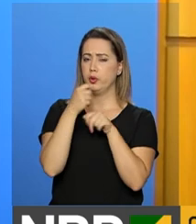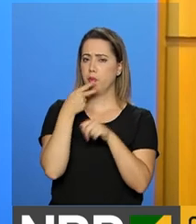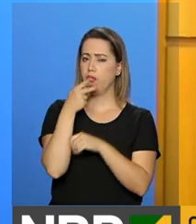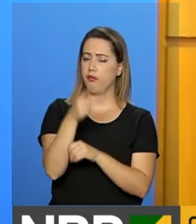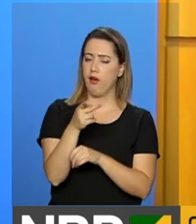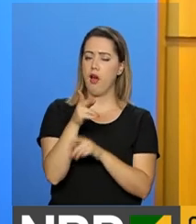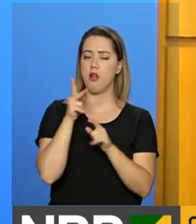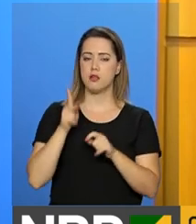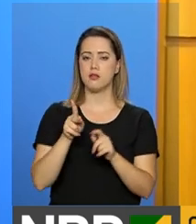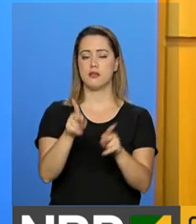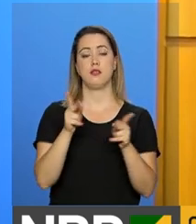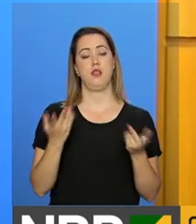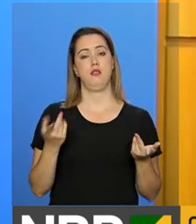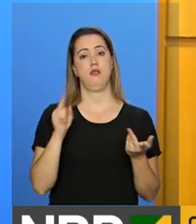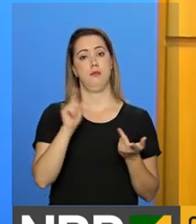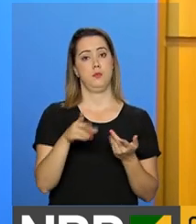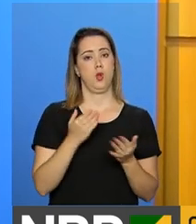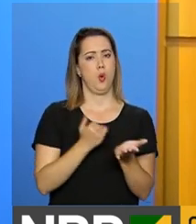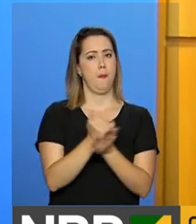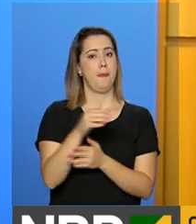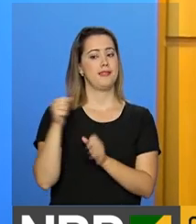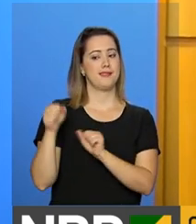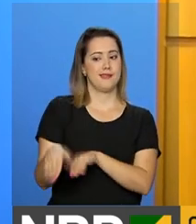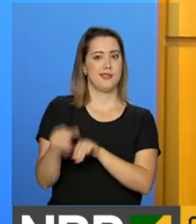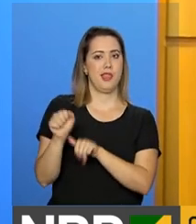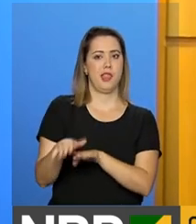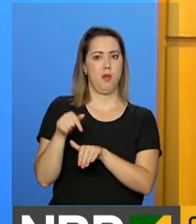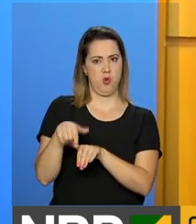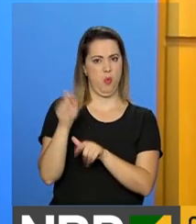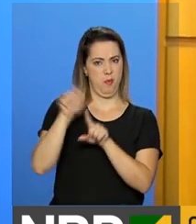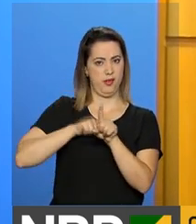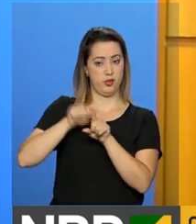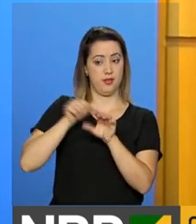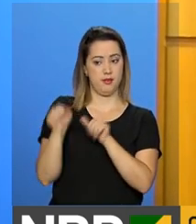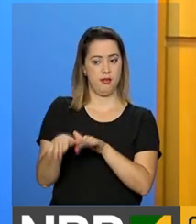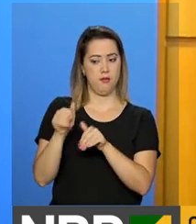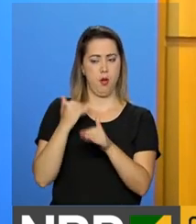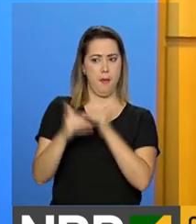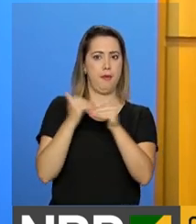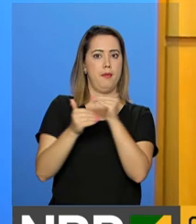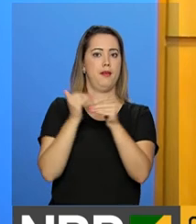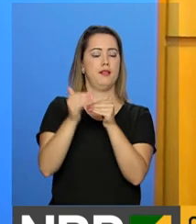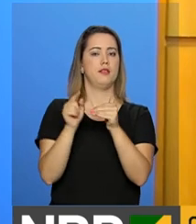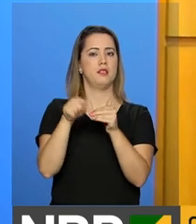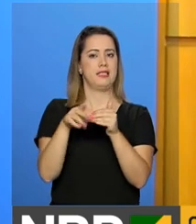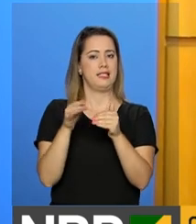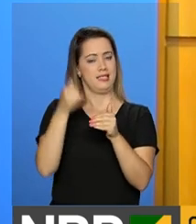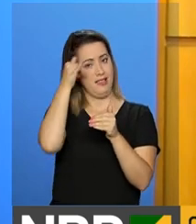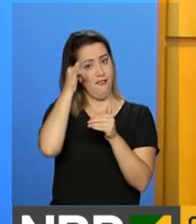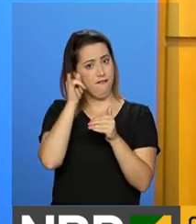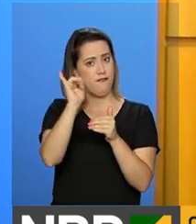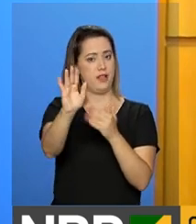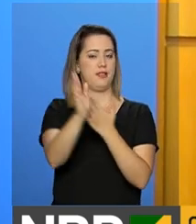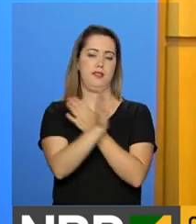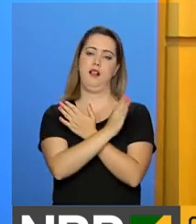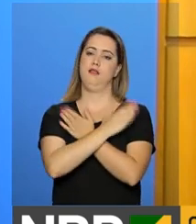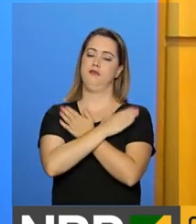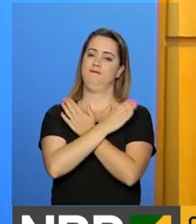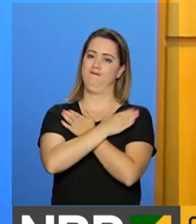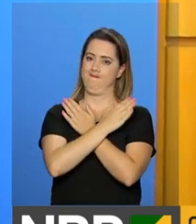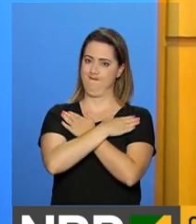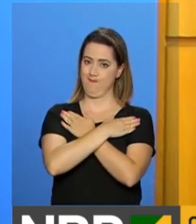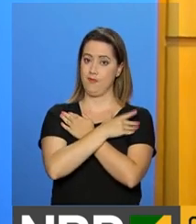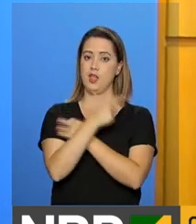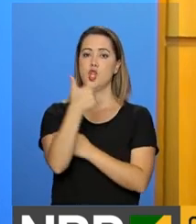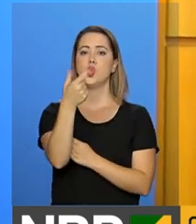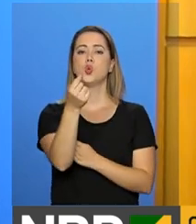menciona, enfatiza até, a partir de setembro vai crescer muito o combate ao desemprego. Portanto, nós chegaremos em